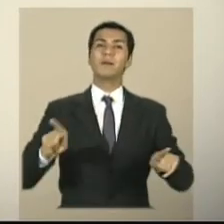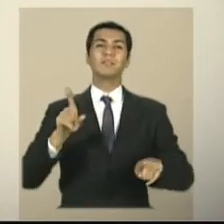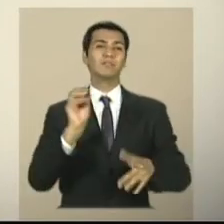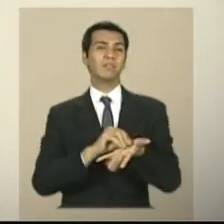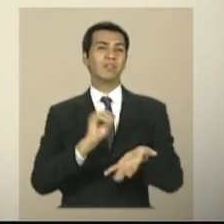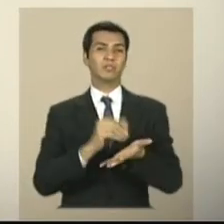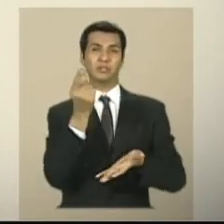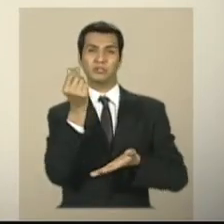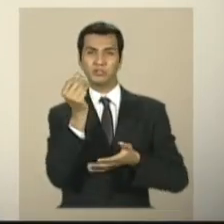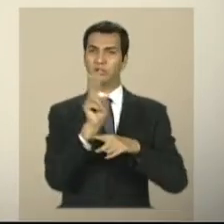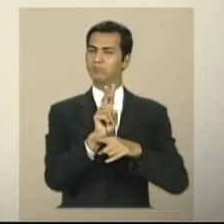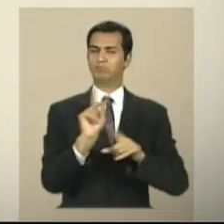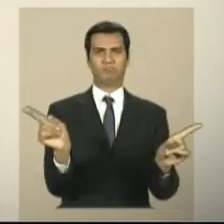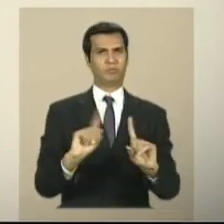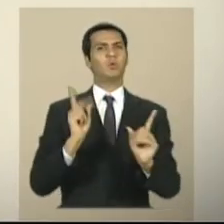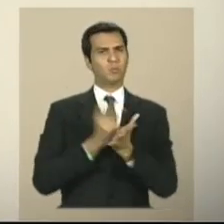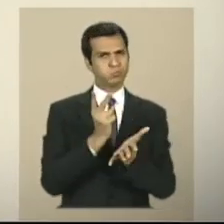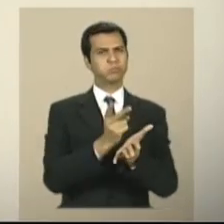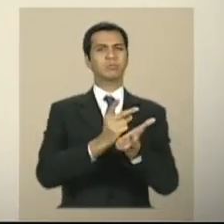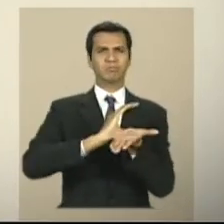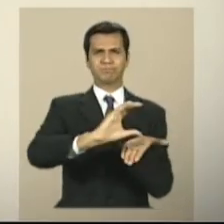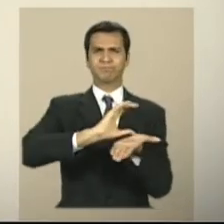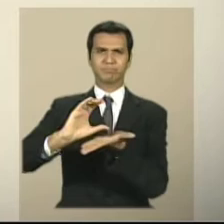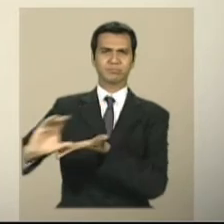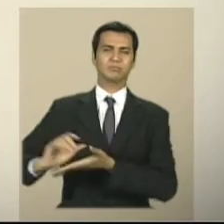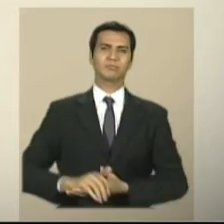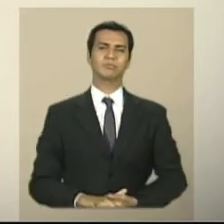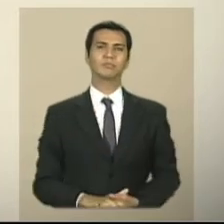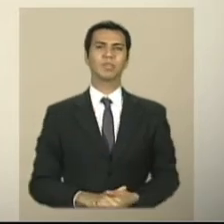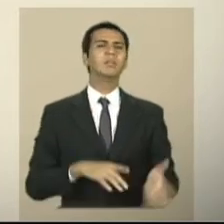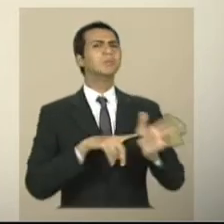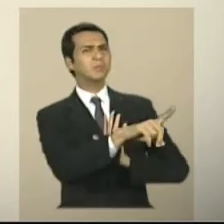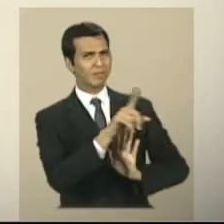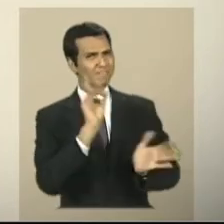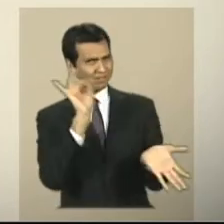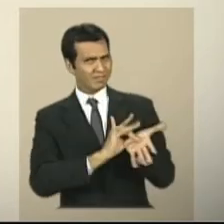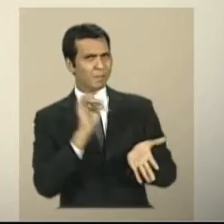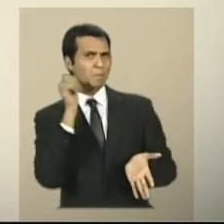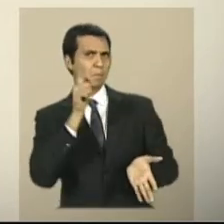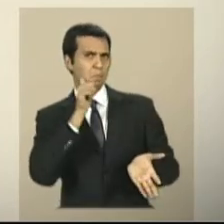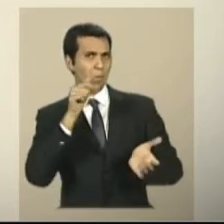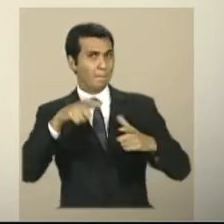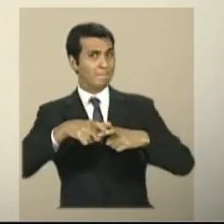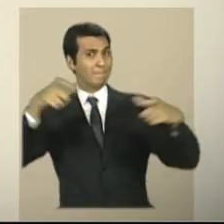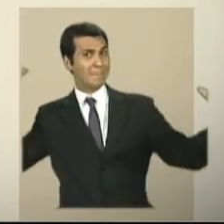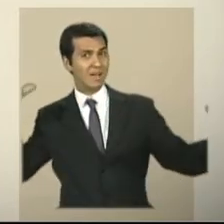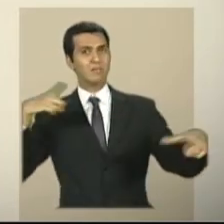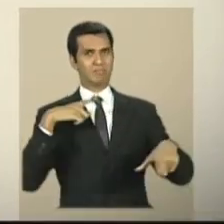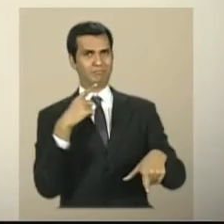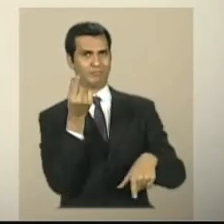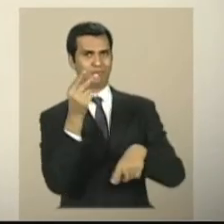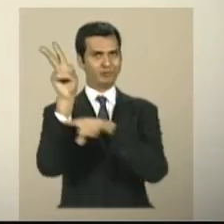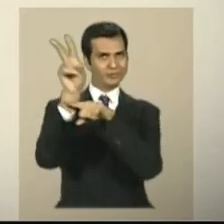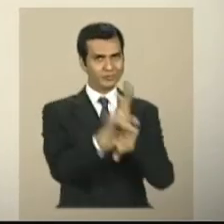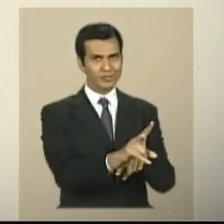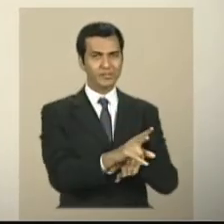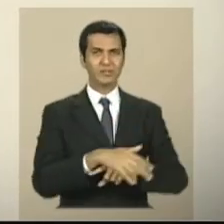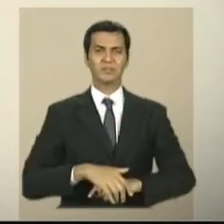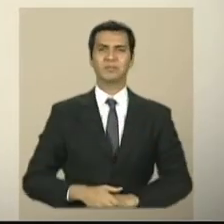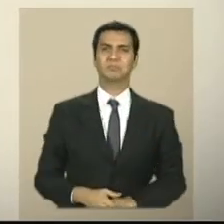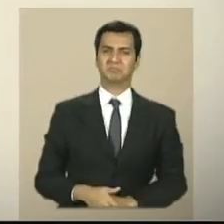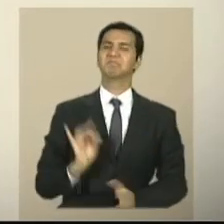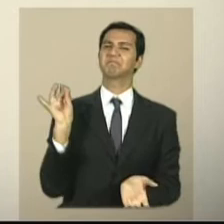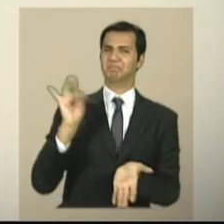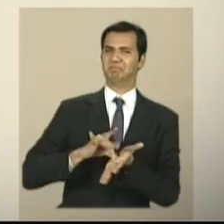produtivo orientado É verdade que as mulheres são maioria entre as pessoas que tomaram empréstimo pelo microcrédito É sim